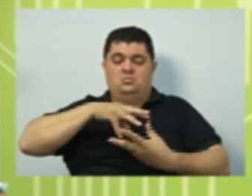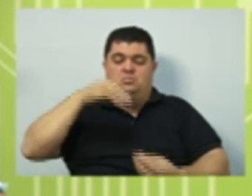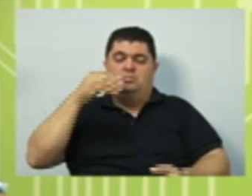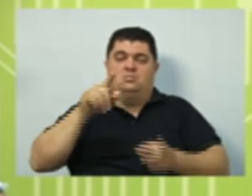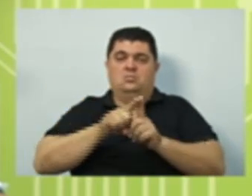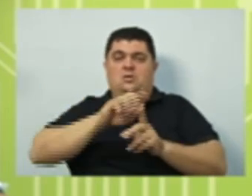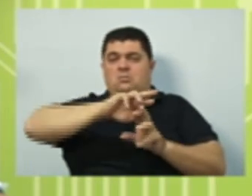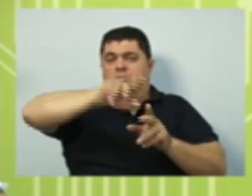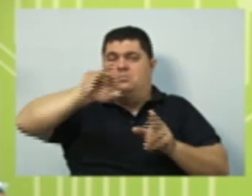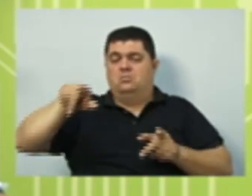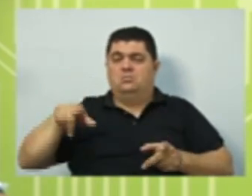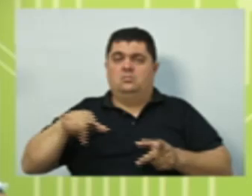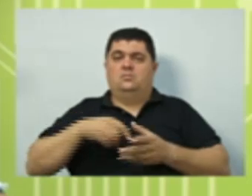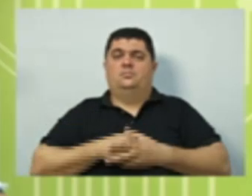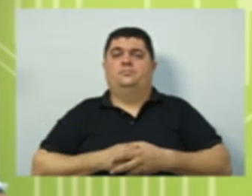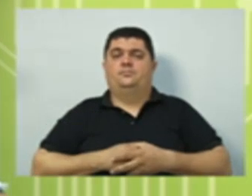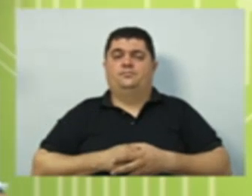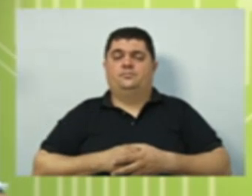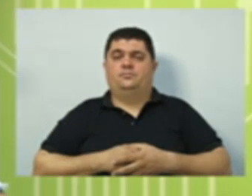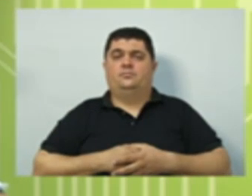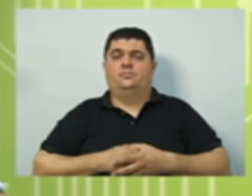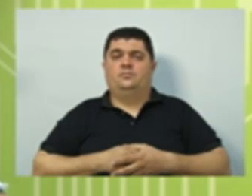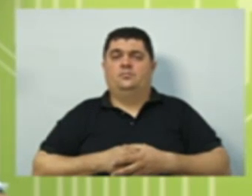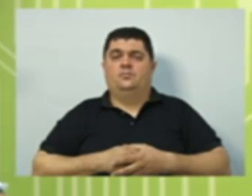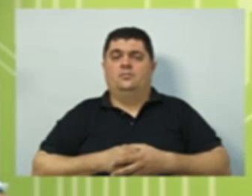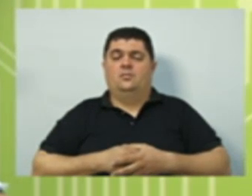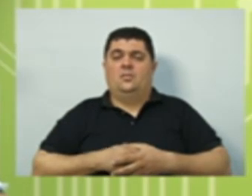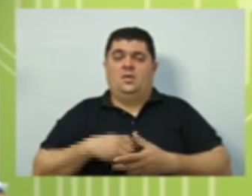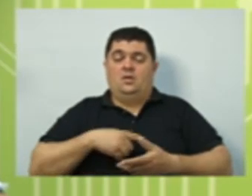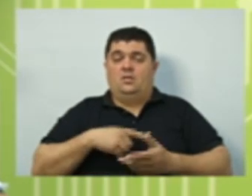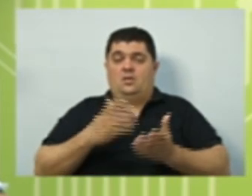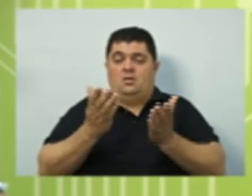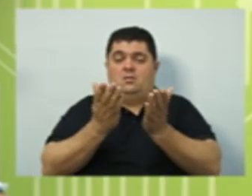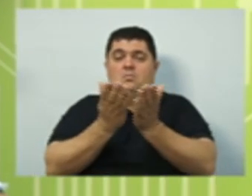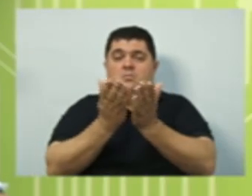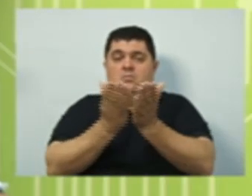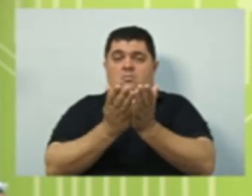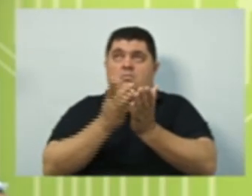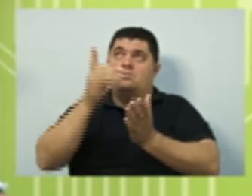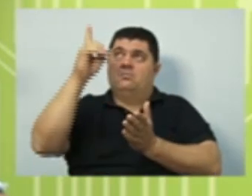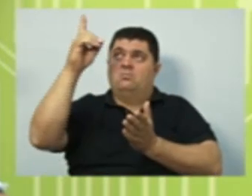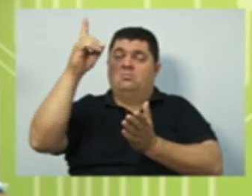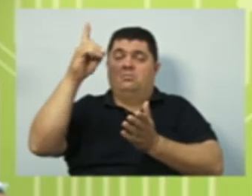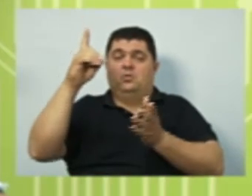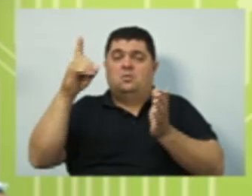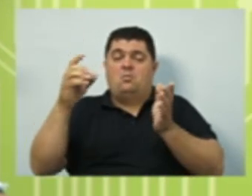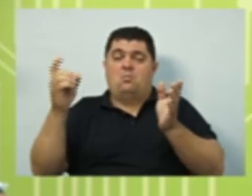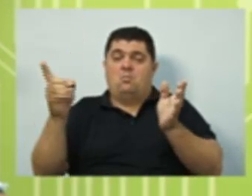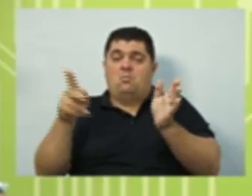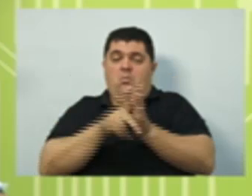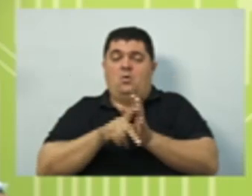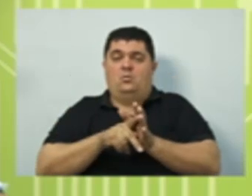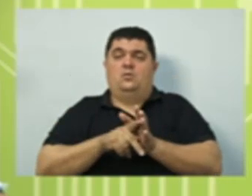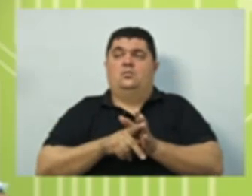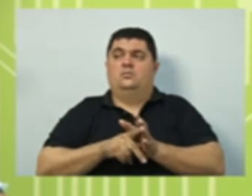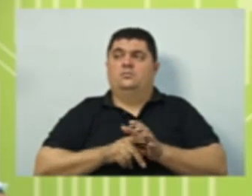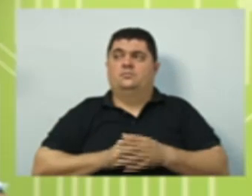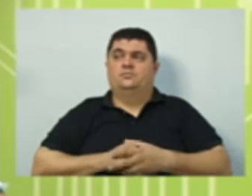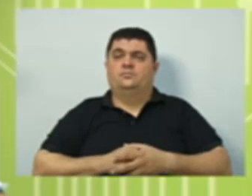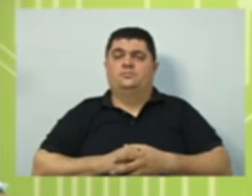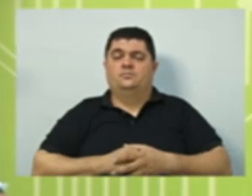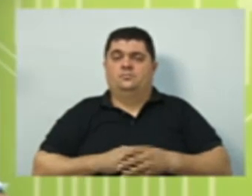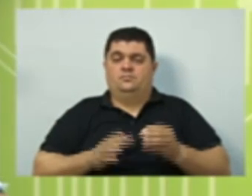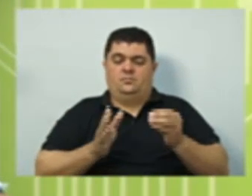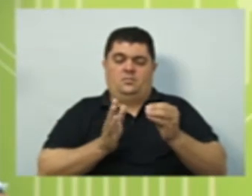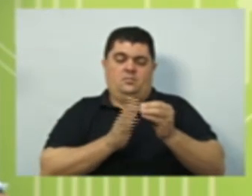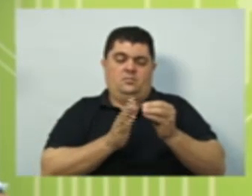e que tem em comum, como texto sagrado, a Bíblia. Vamos para estes dois elementos, indígenas